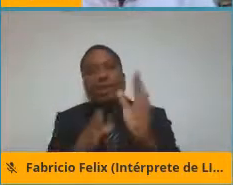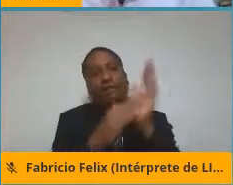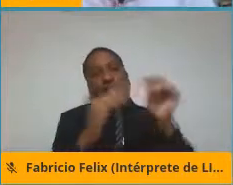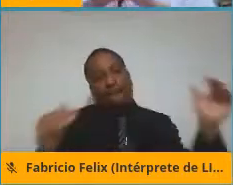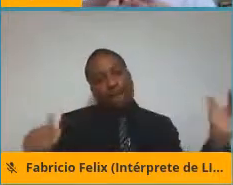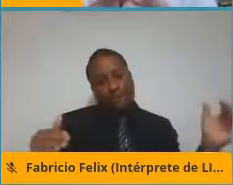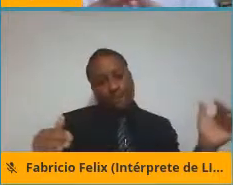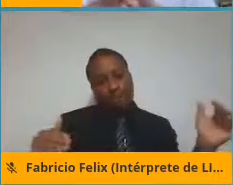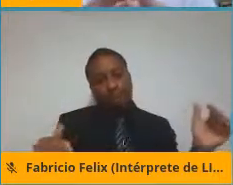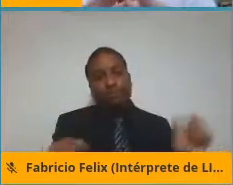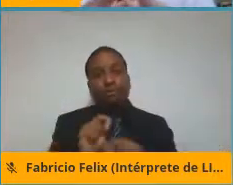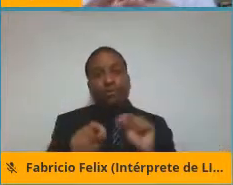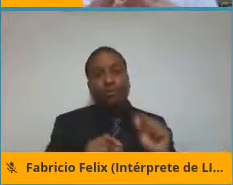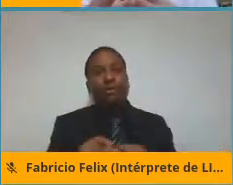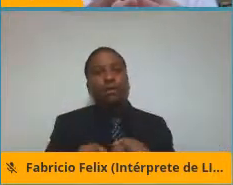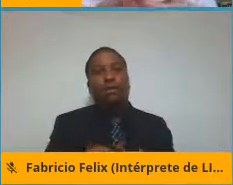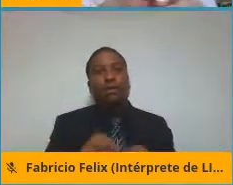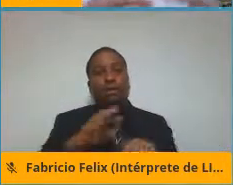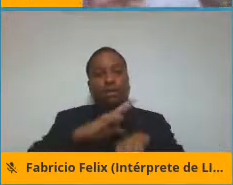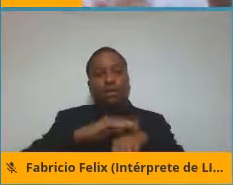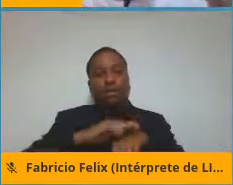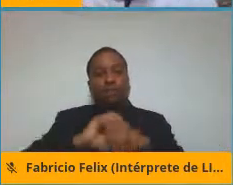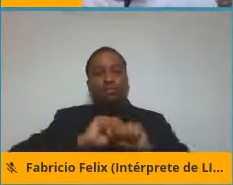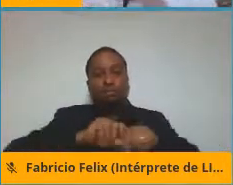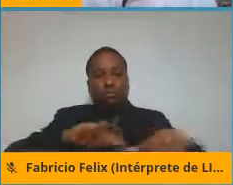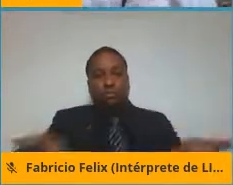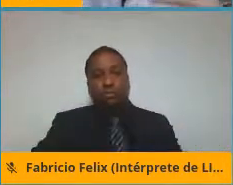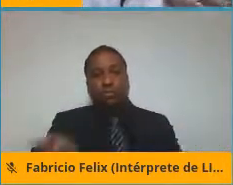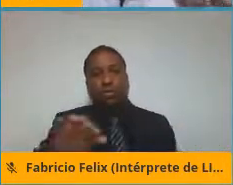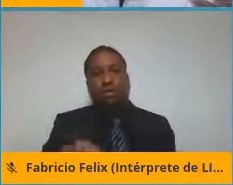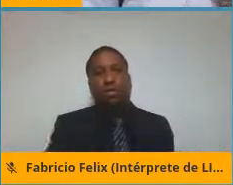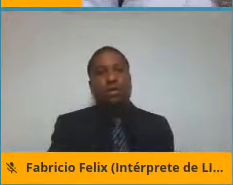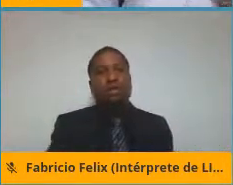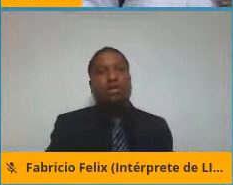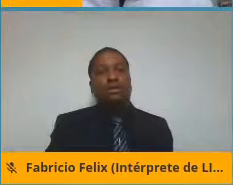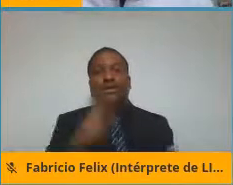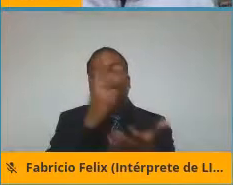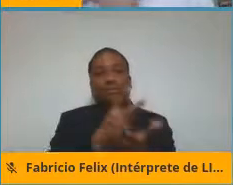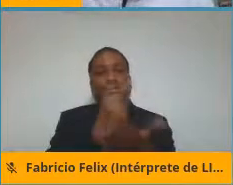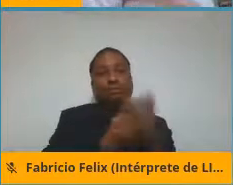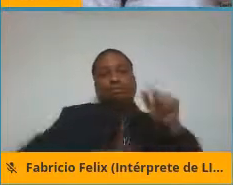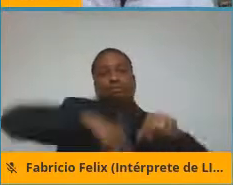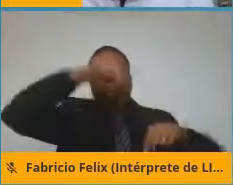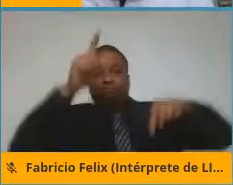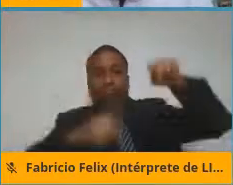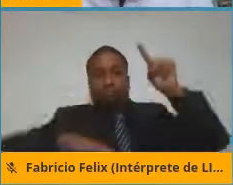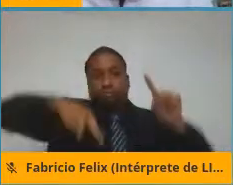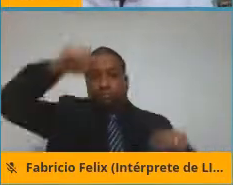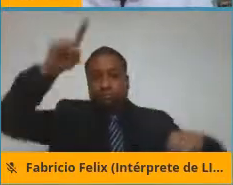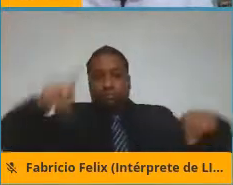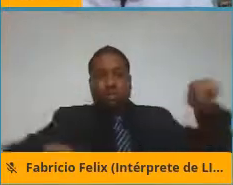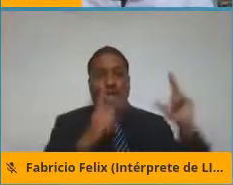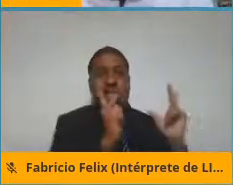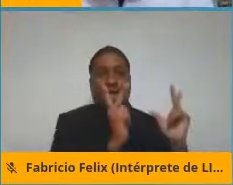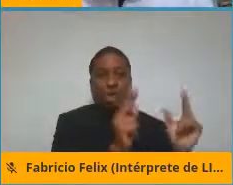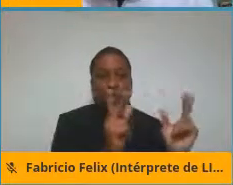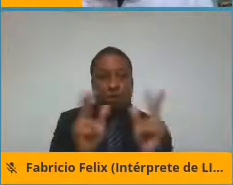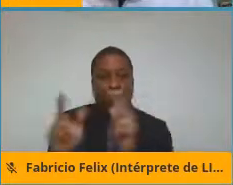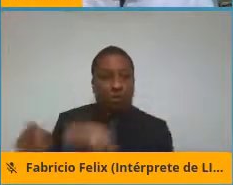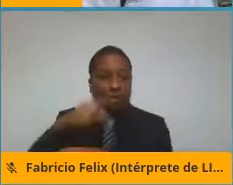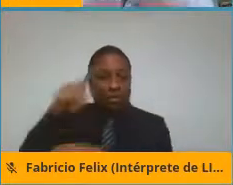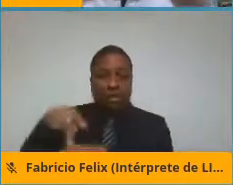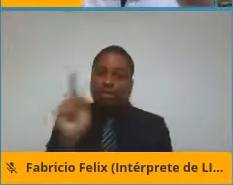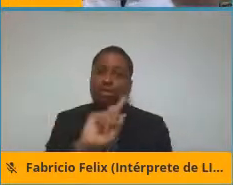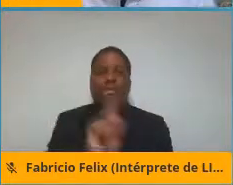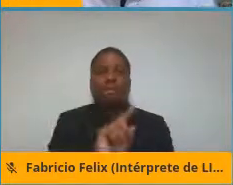a epidemia, não é verdade que aquela história que a epidemia sempre vai ter a mesma curva, sempre vai ter a mesma trajetória para qualquer país. Não é